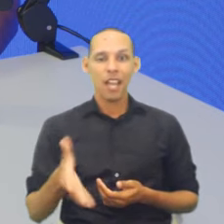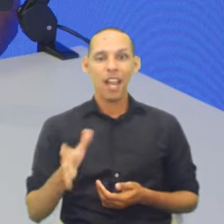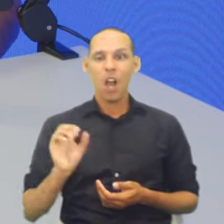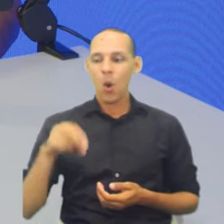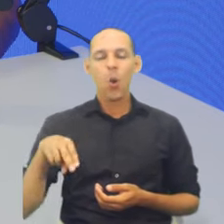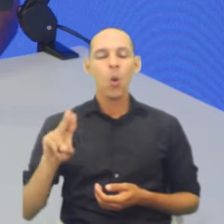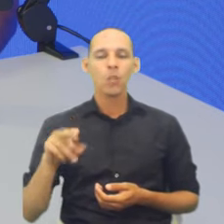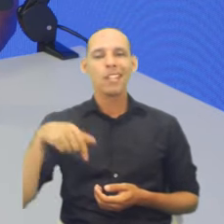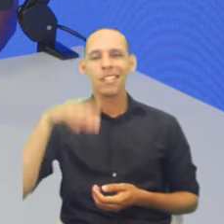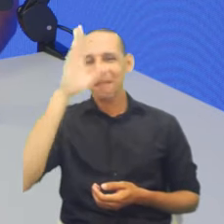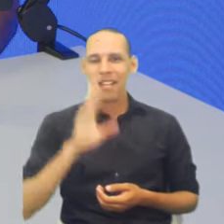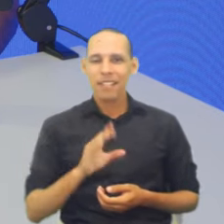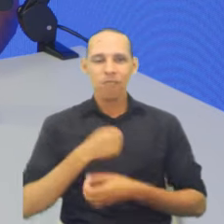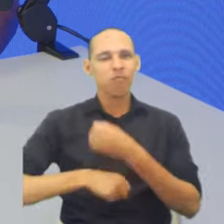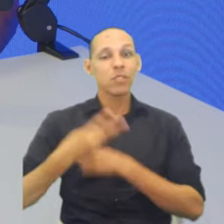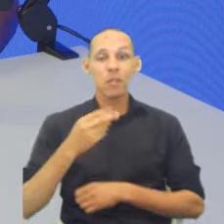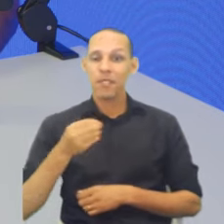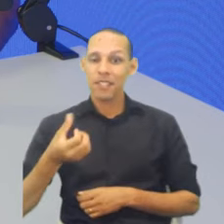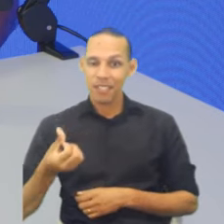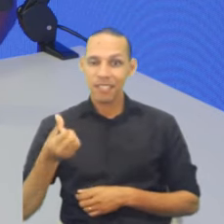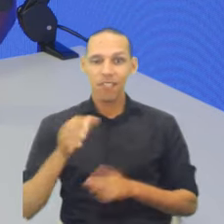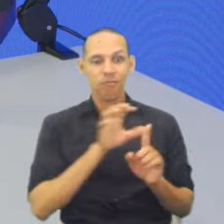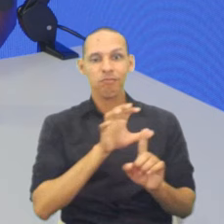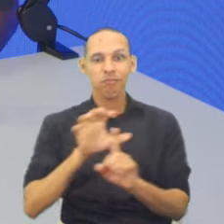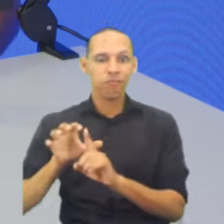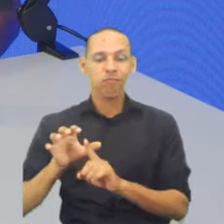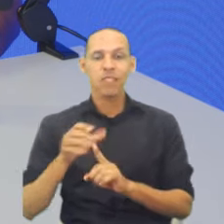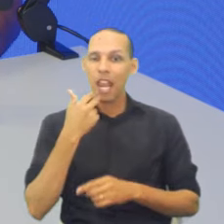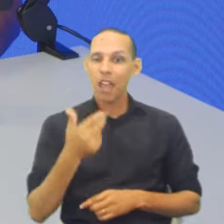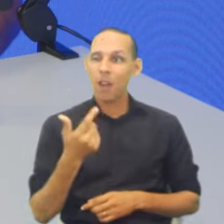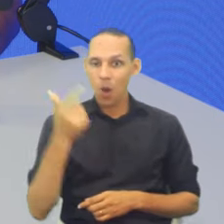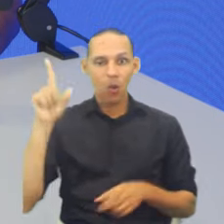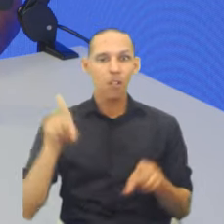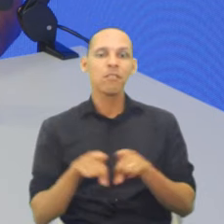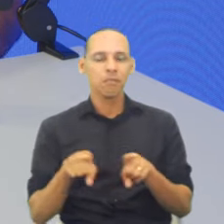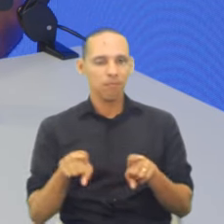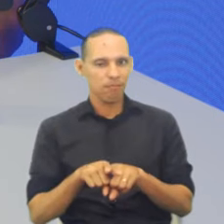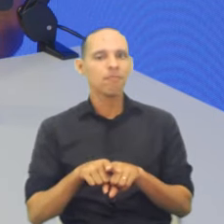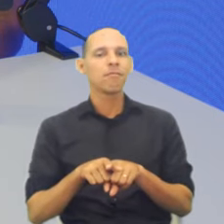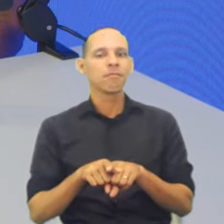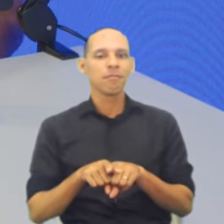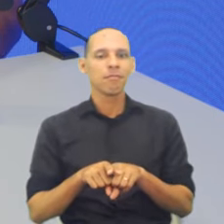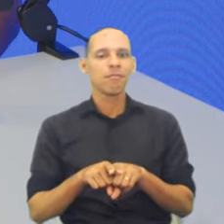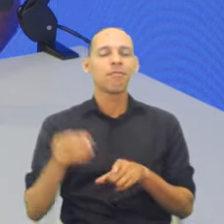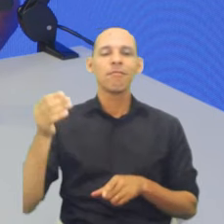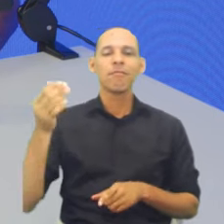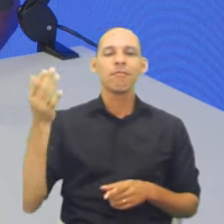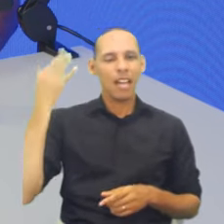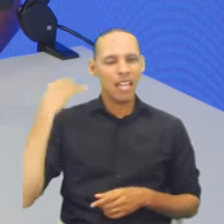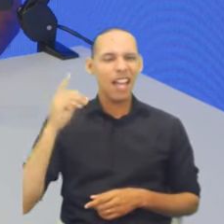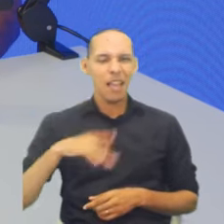convenção aqui no Brasil em 2006 que vem influenciando outros idiomas Inclusive era disbo agora people with disability era